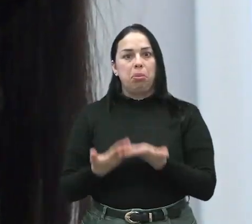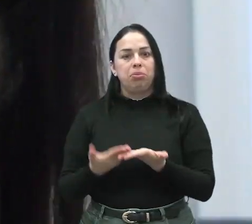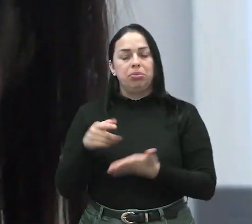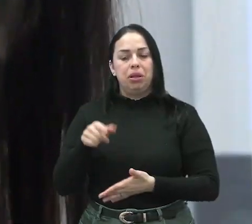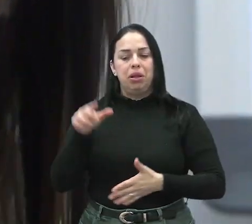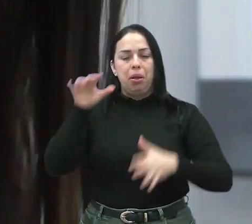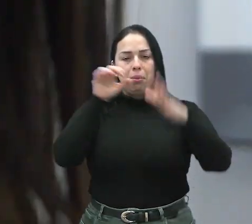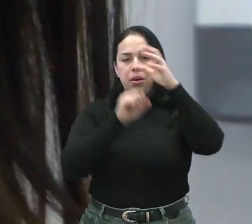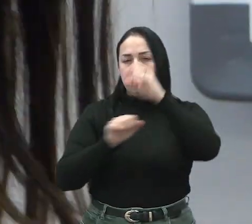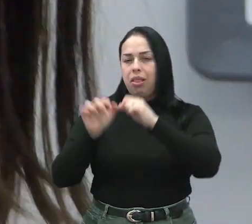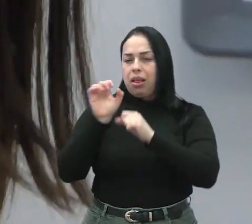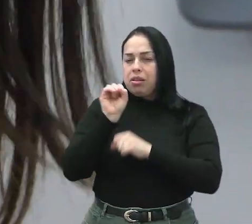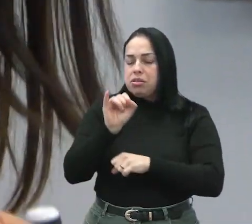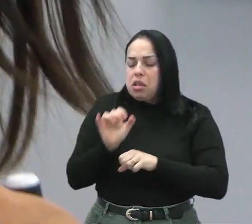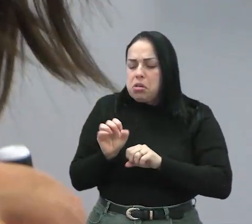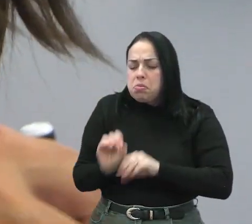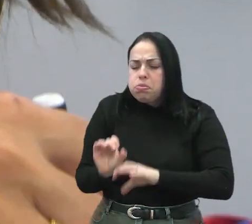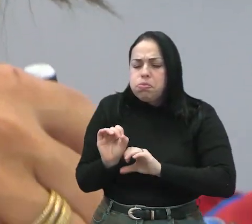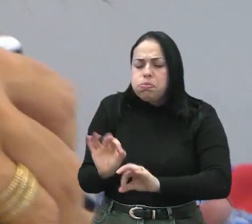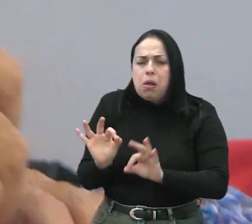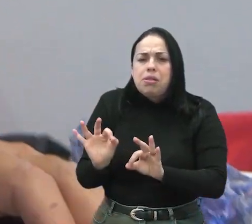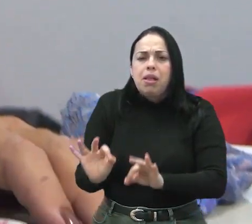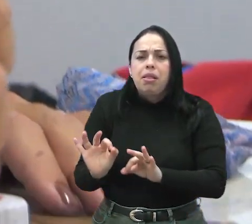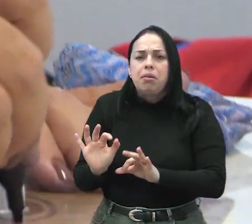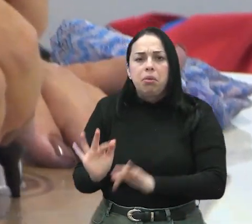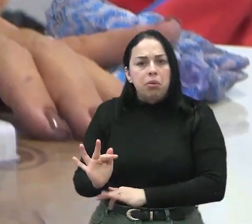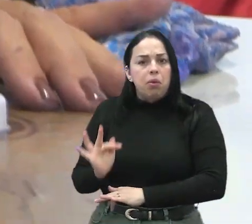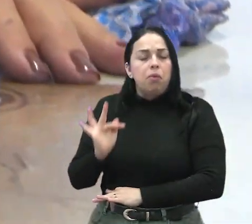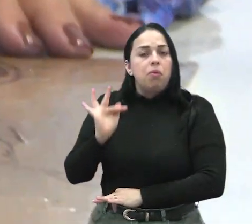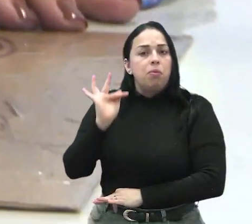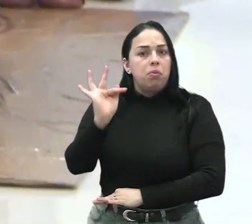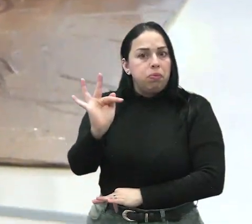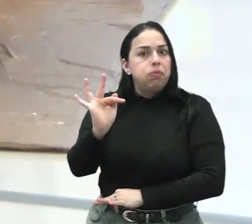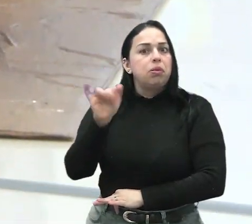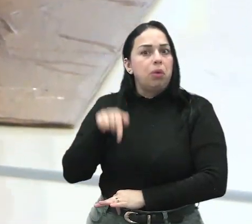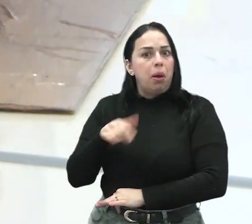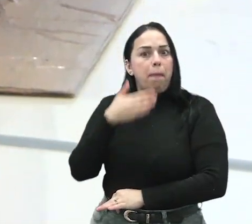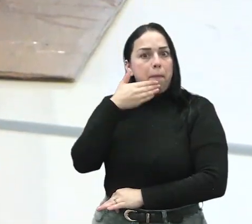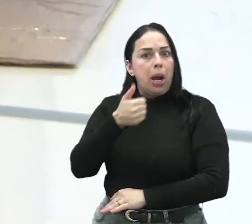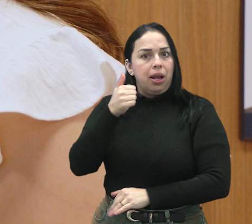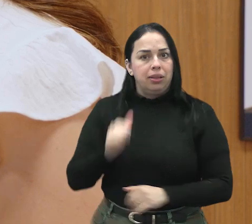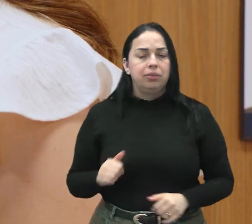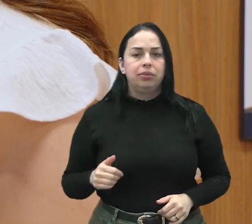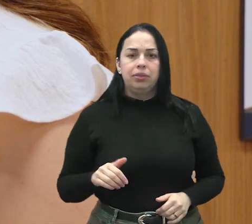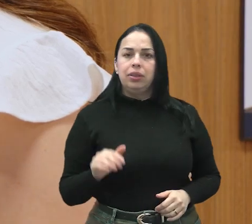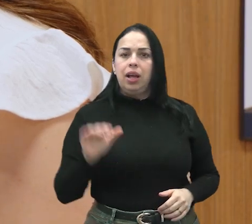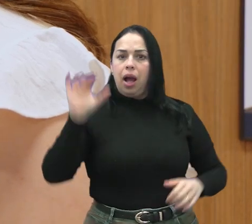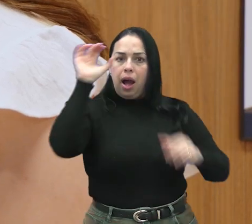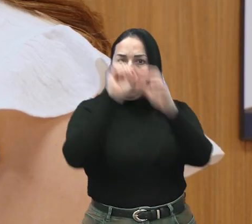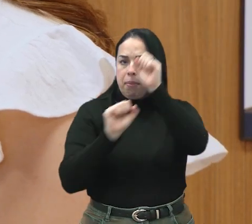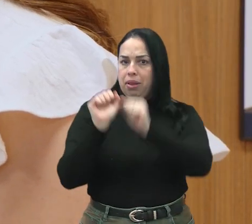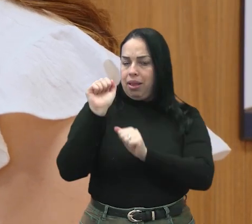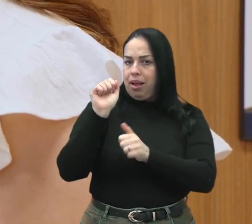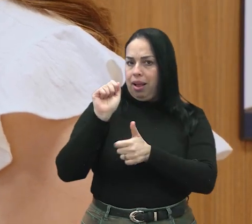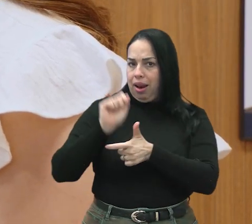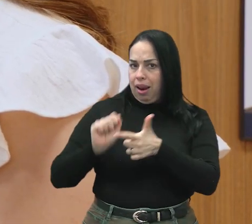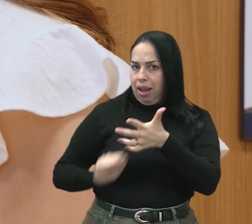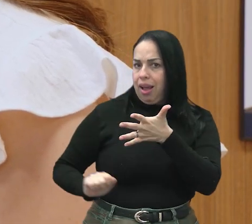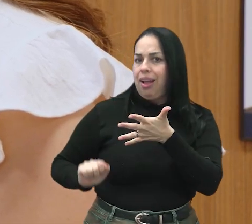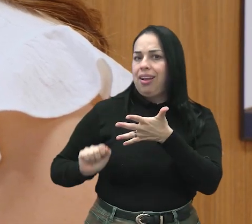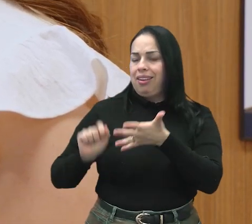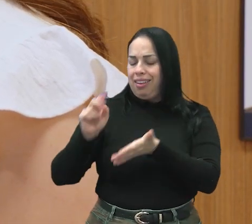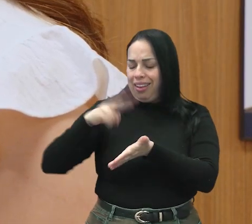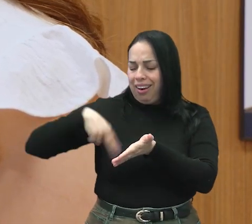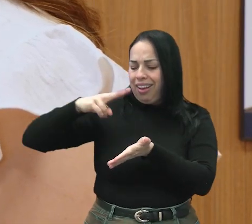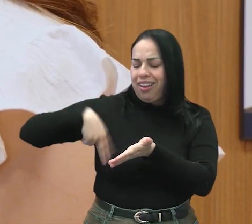Esse ensino, bem aplicado na infância, impacta positivamente a vida da criança. A alfabetização,